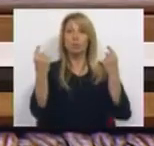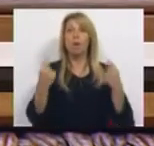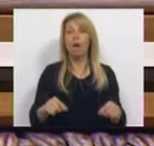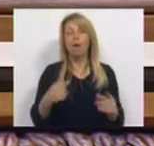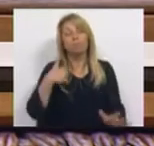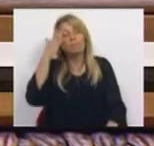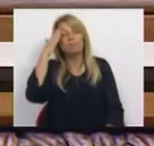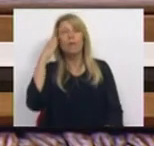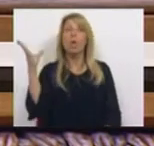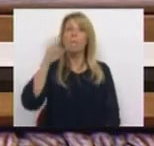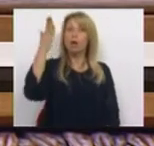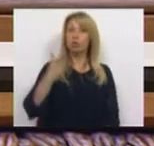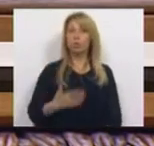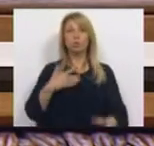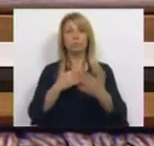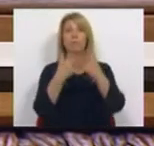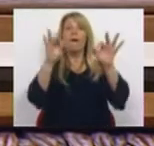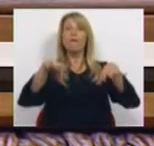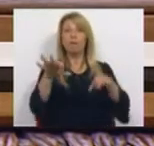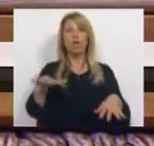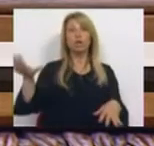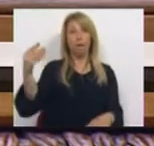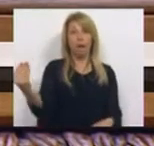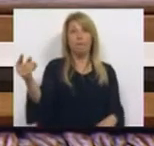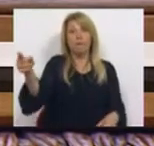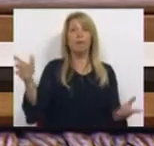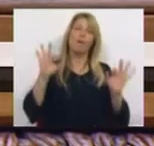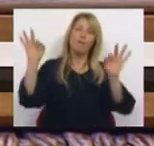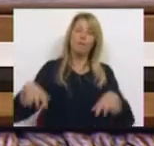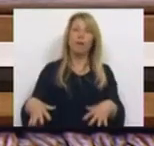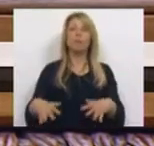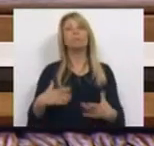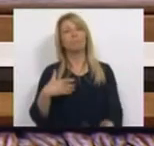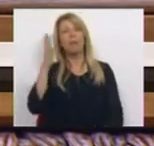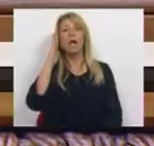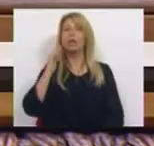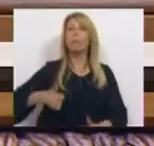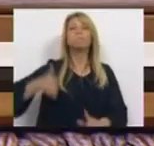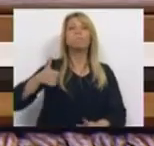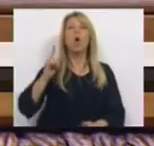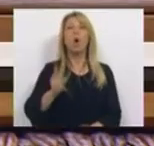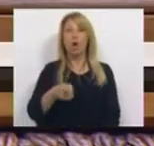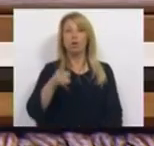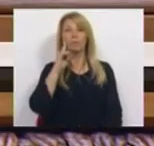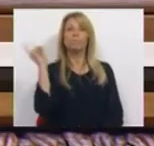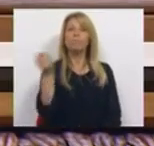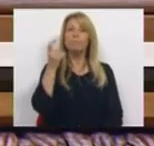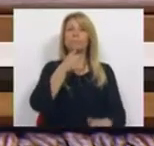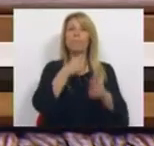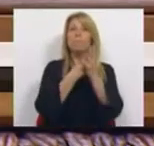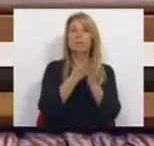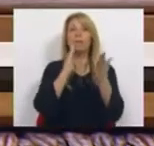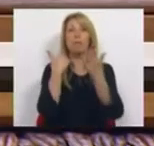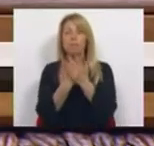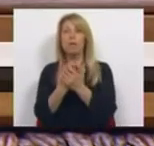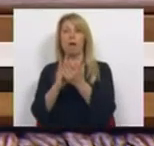justo seria acabar definitivamente com os paraísos fiscais, consideramos imperioso que pelo menos se procurem medidas que contrariem